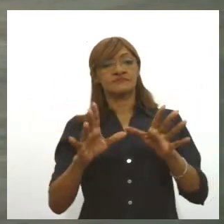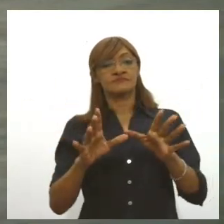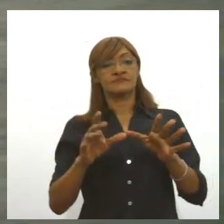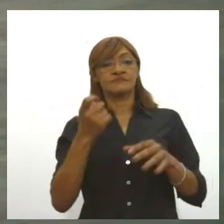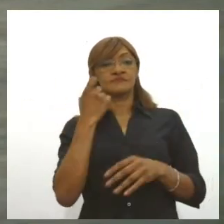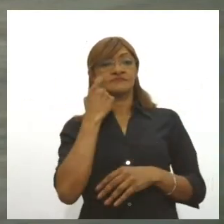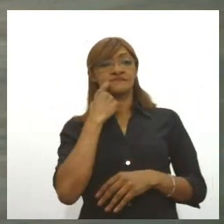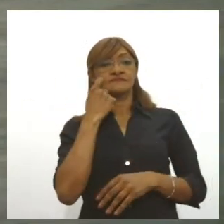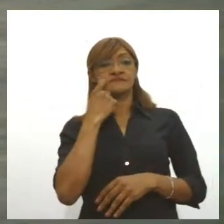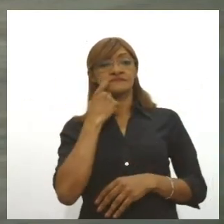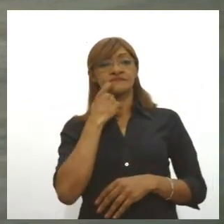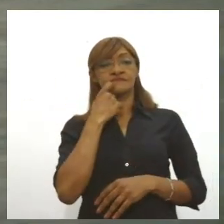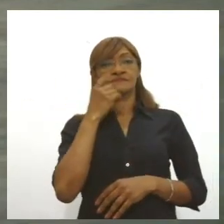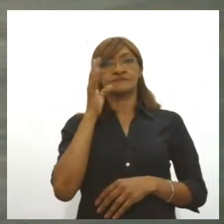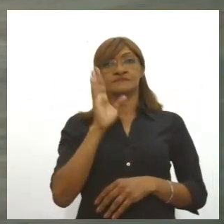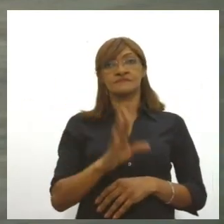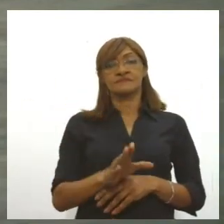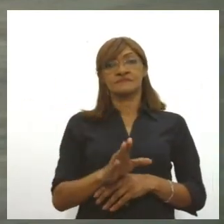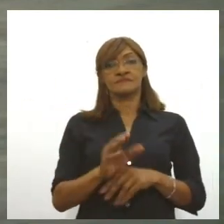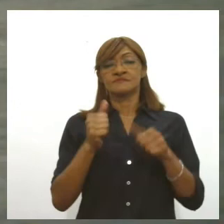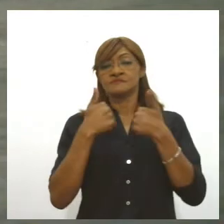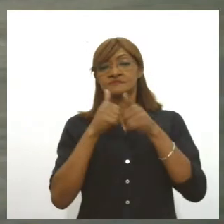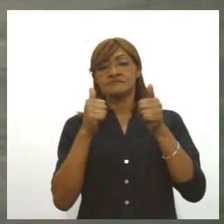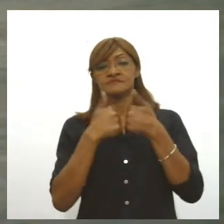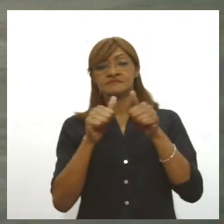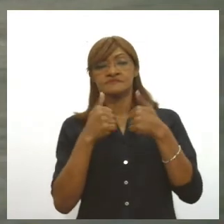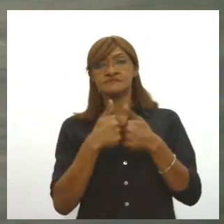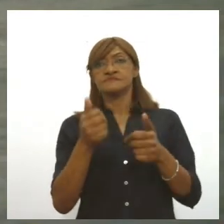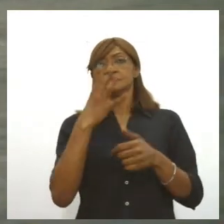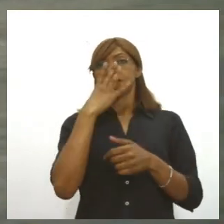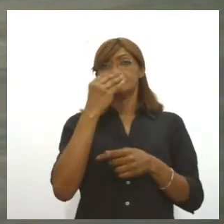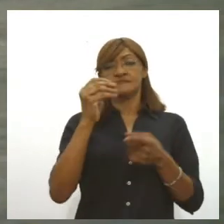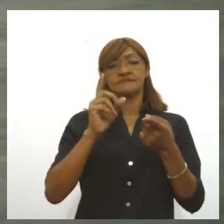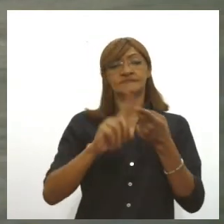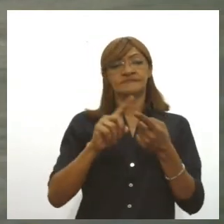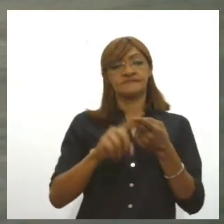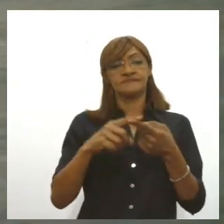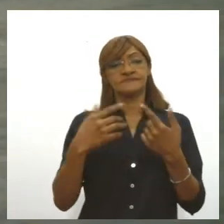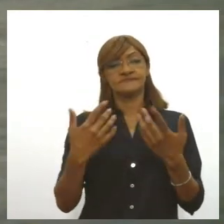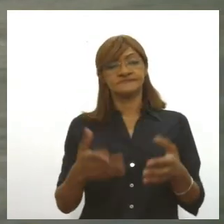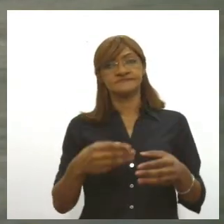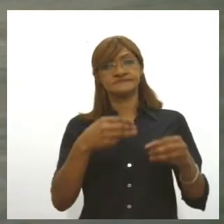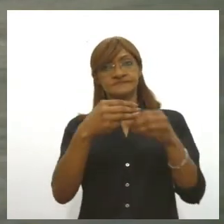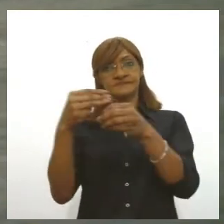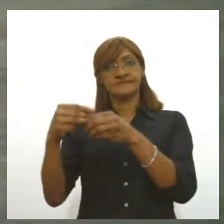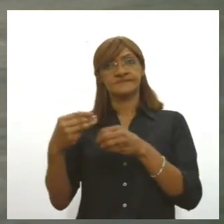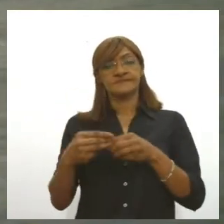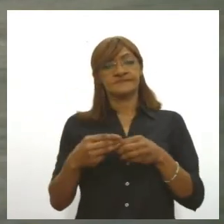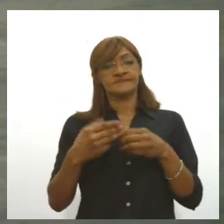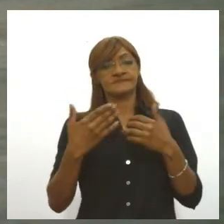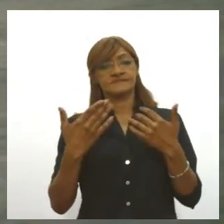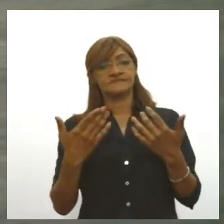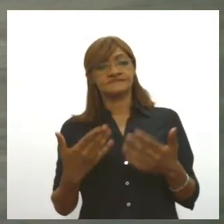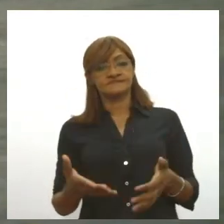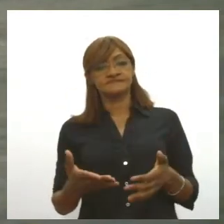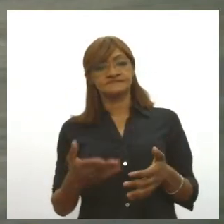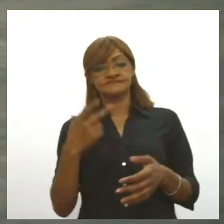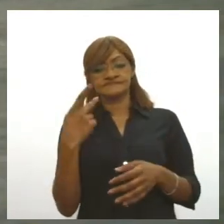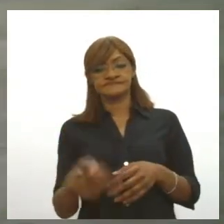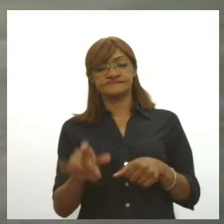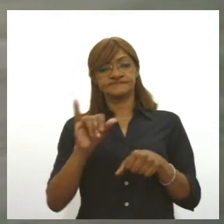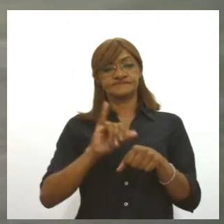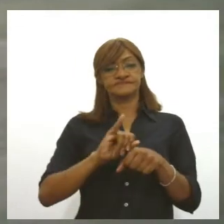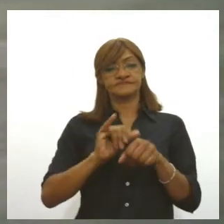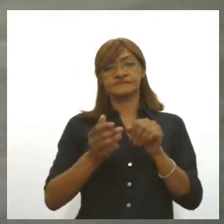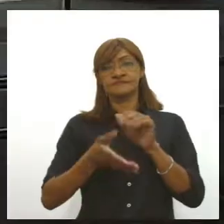sexta-feira a frota reserva dos veículos que foram do transporte, que farão o transporte intermunicipal de passageiros da capital para o